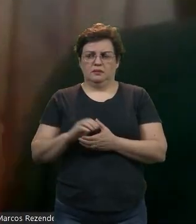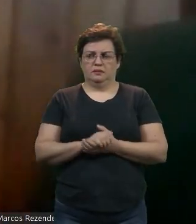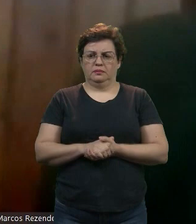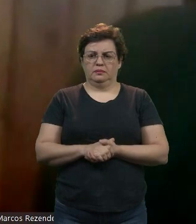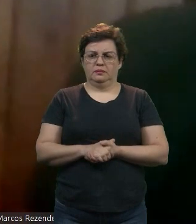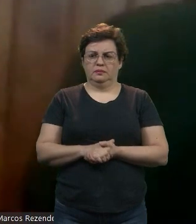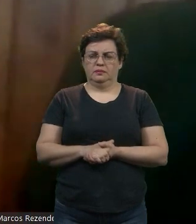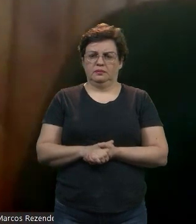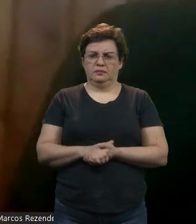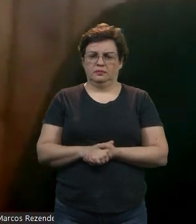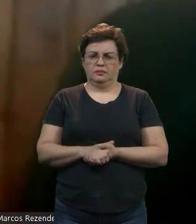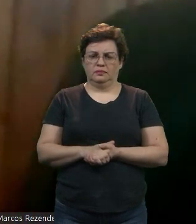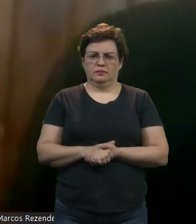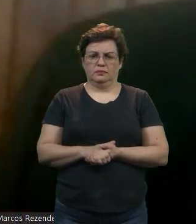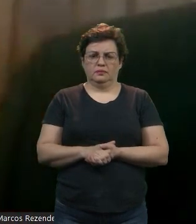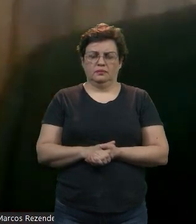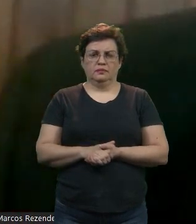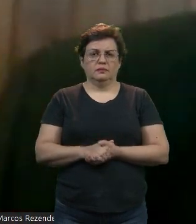só